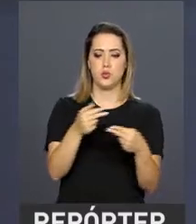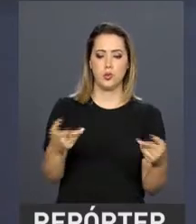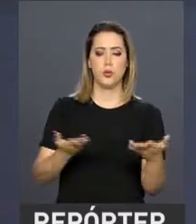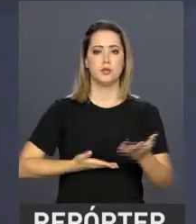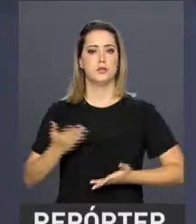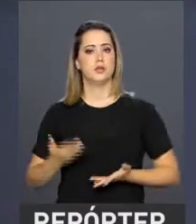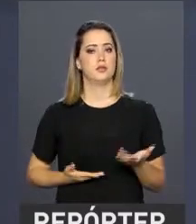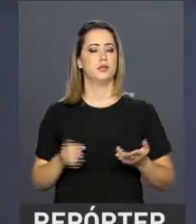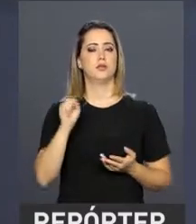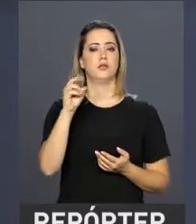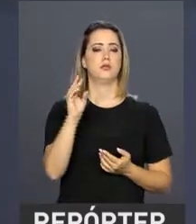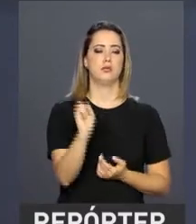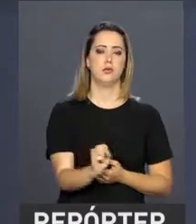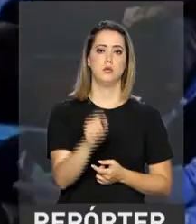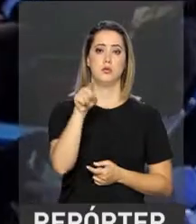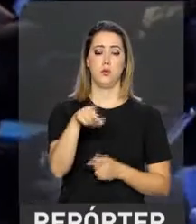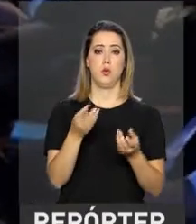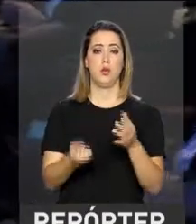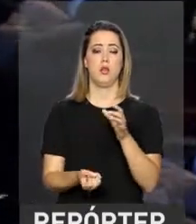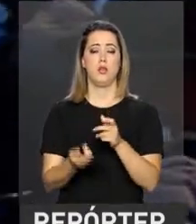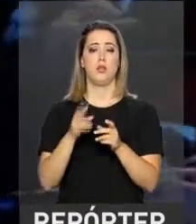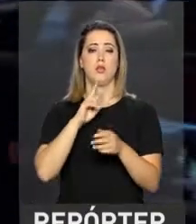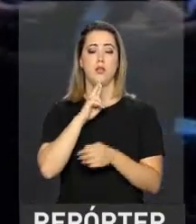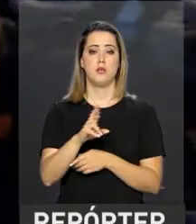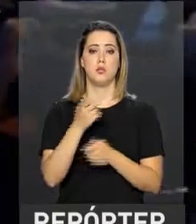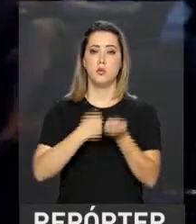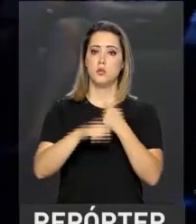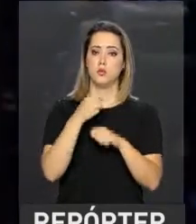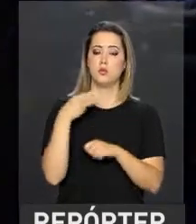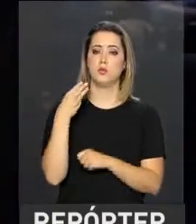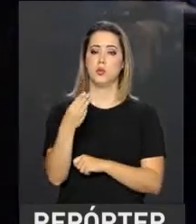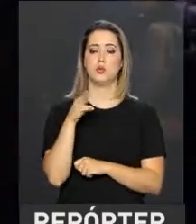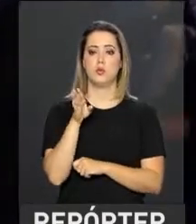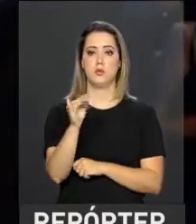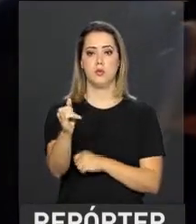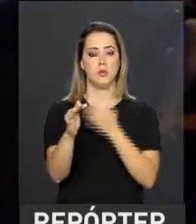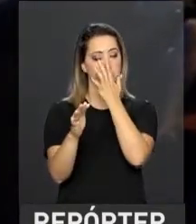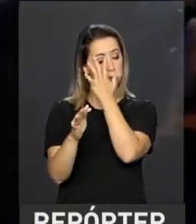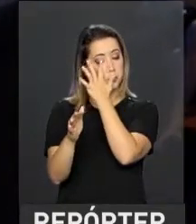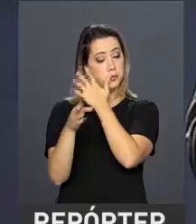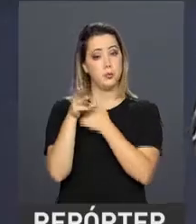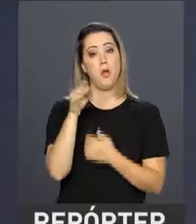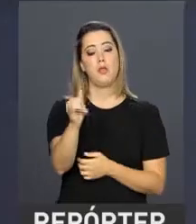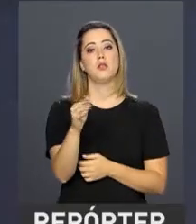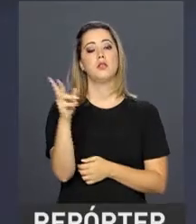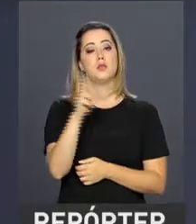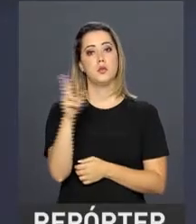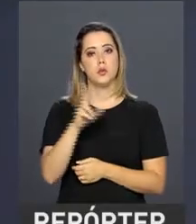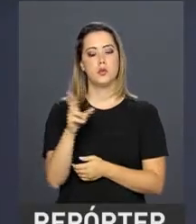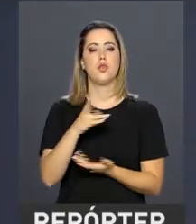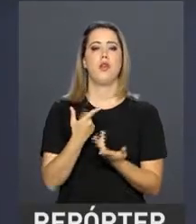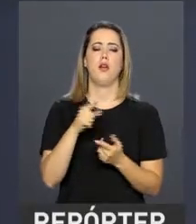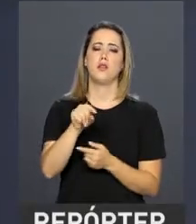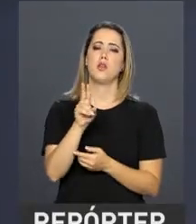do sistema único de saúde sus que resultou numa economia de 3 bilhões e meio de reais em recursos dinheiro usado para